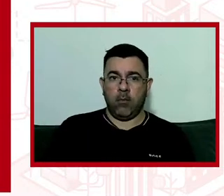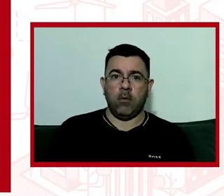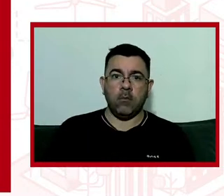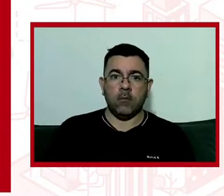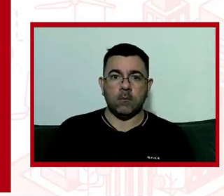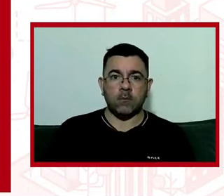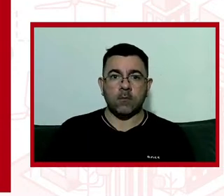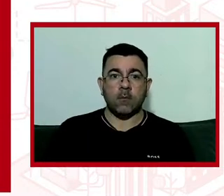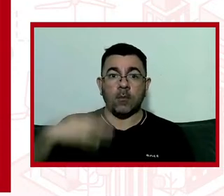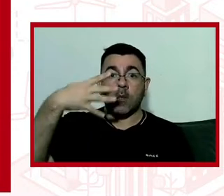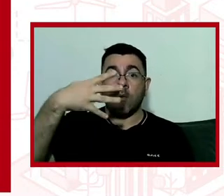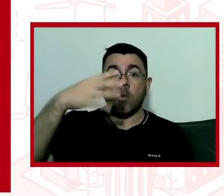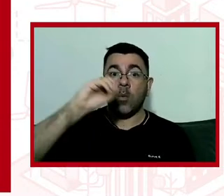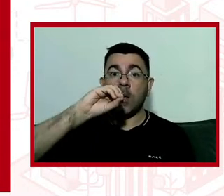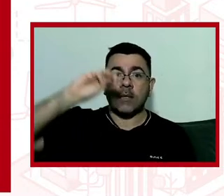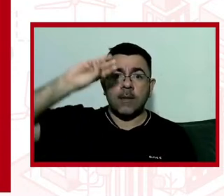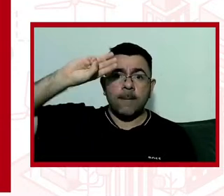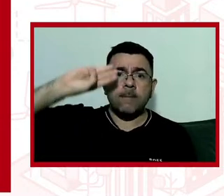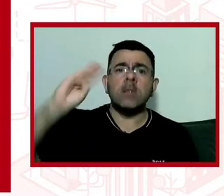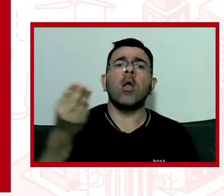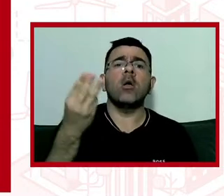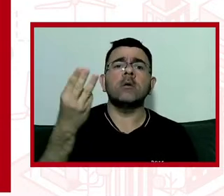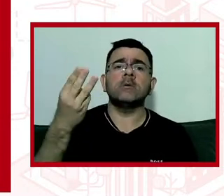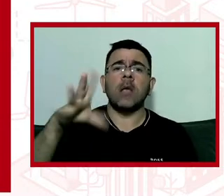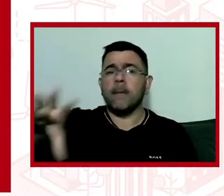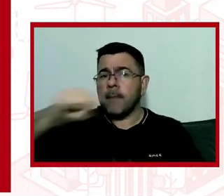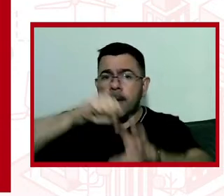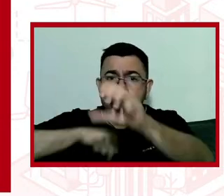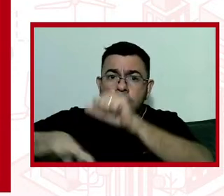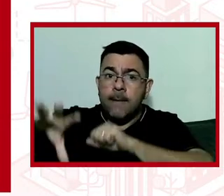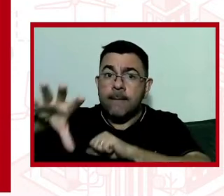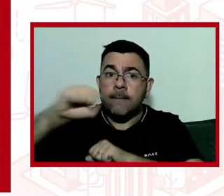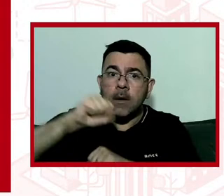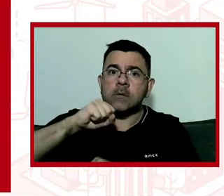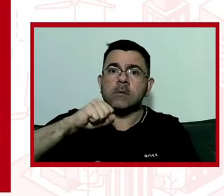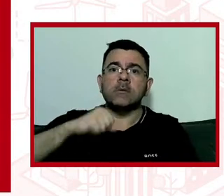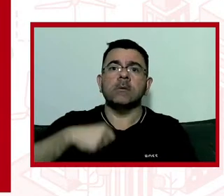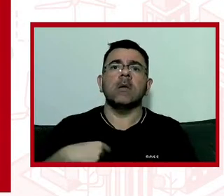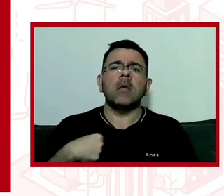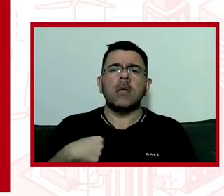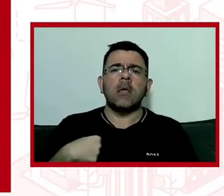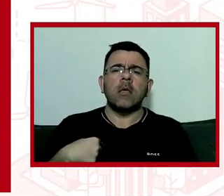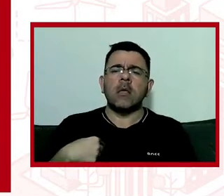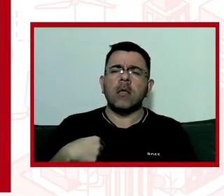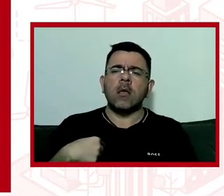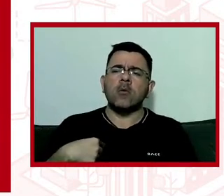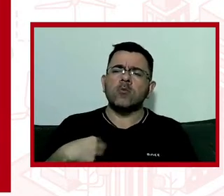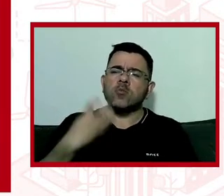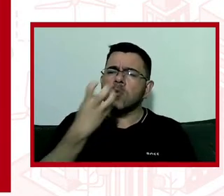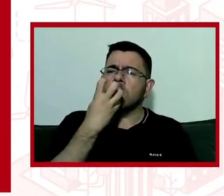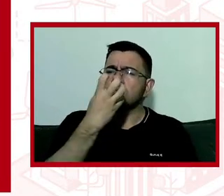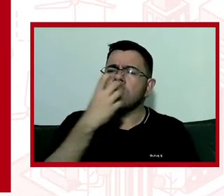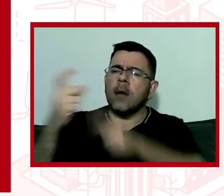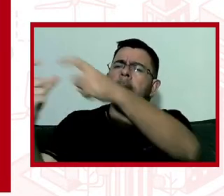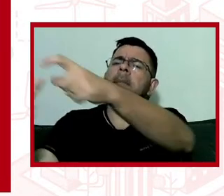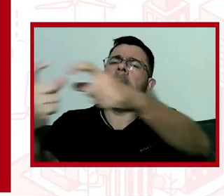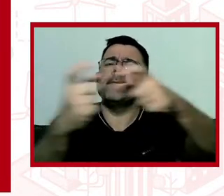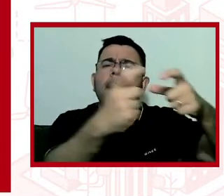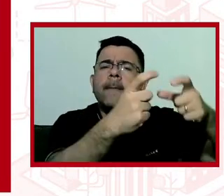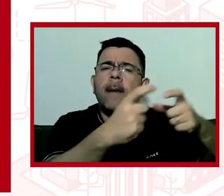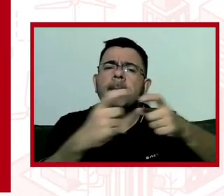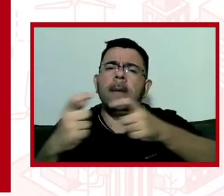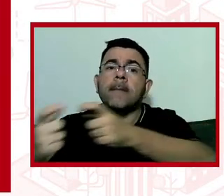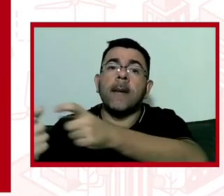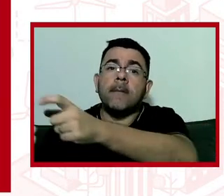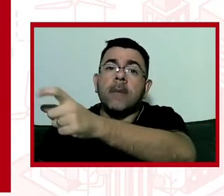milhões projeto de encosta e aí eu lancei Um Desafio disse eu quero refer ge referenciado todos os pontos de